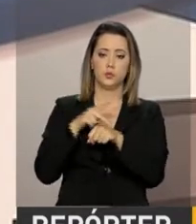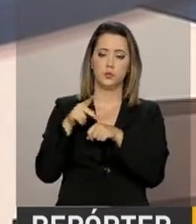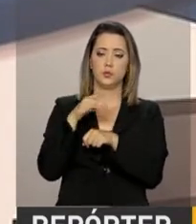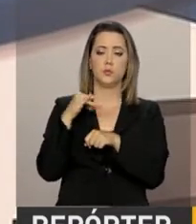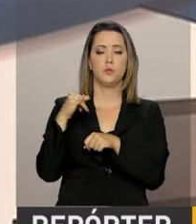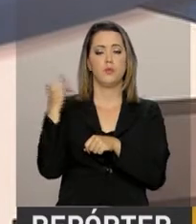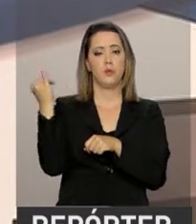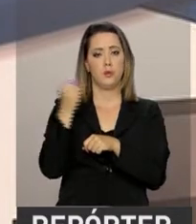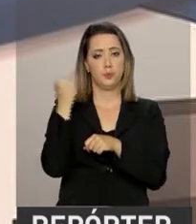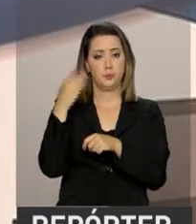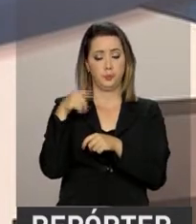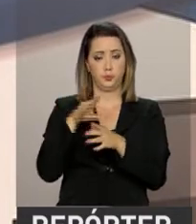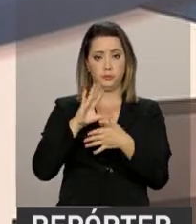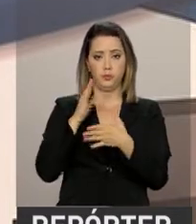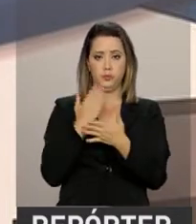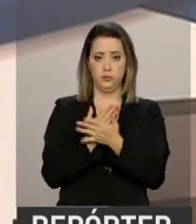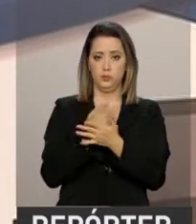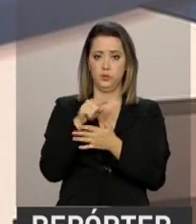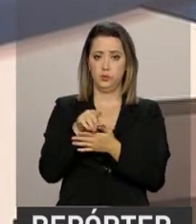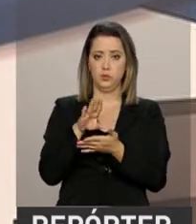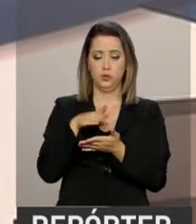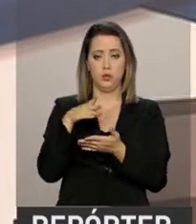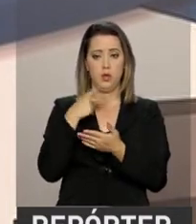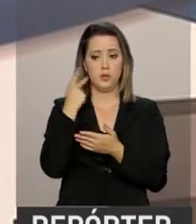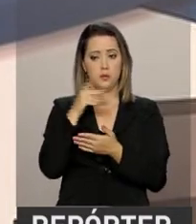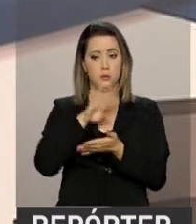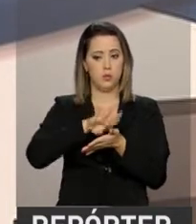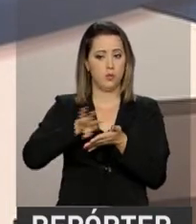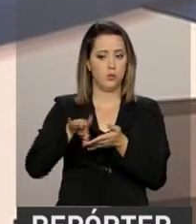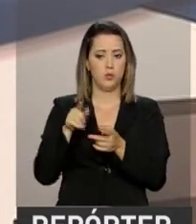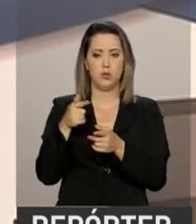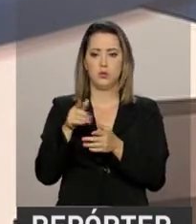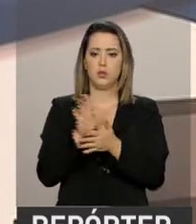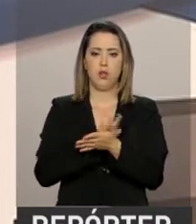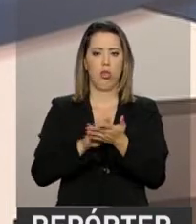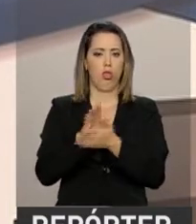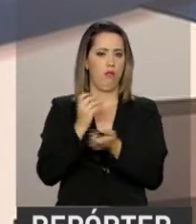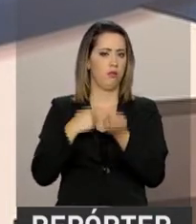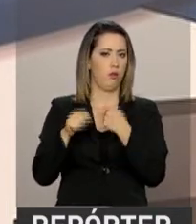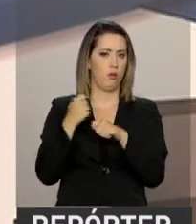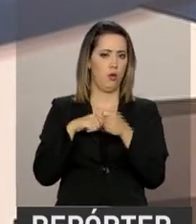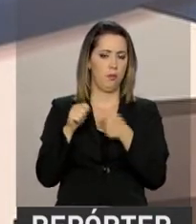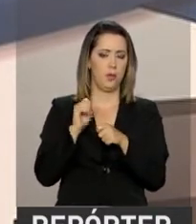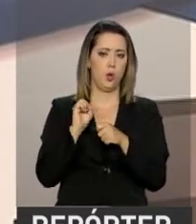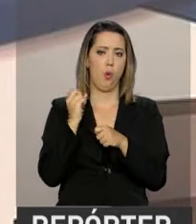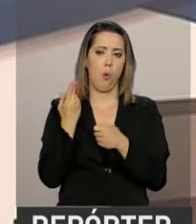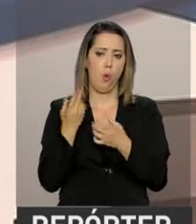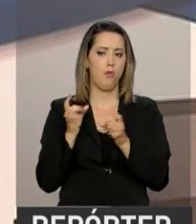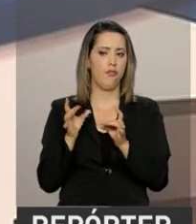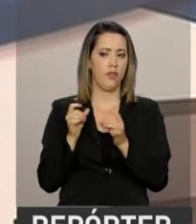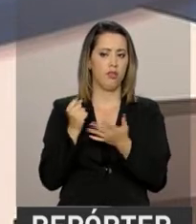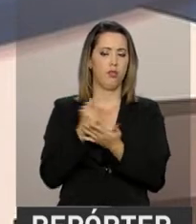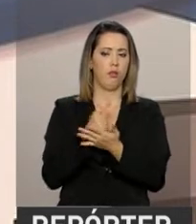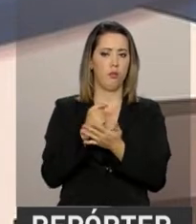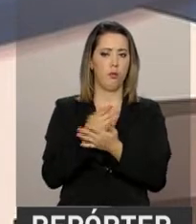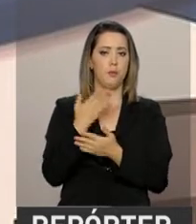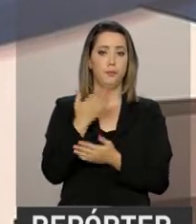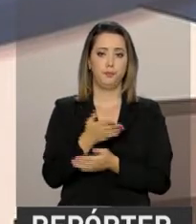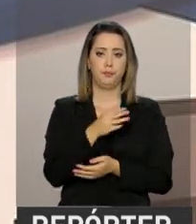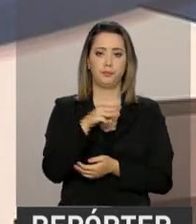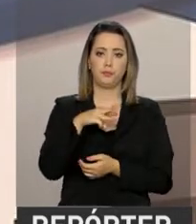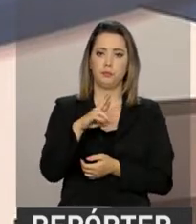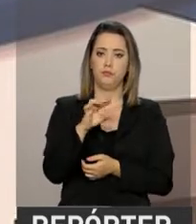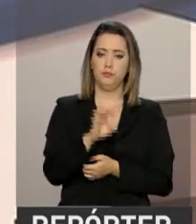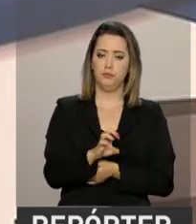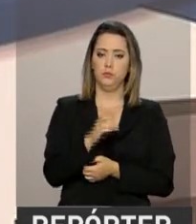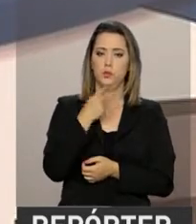do Mercosul. A esta suspensão política não se agrega nenhuma sanção econômica ou comercial e, segundo o chanceler brasileiro, não